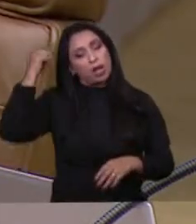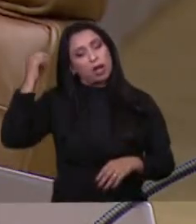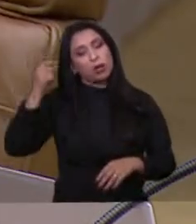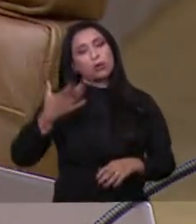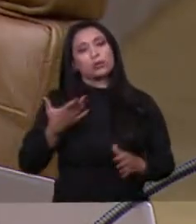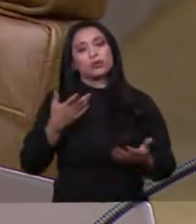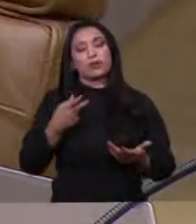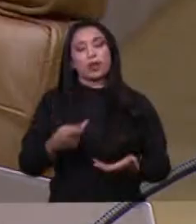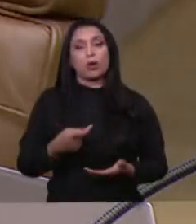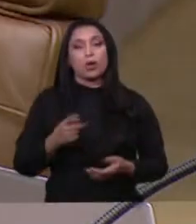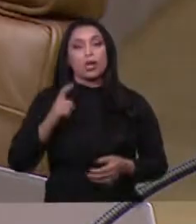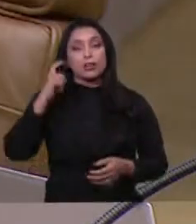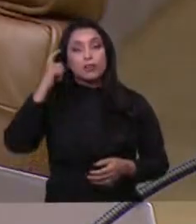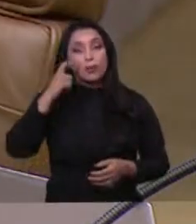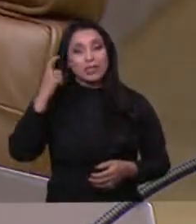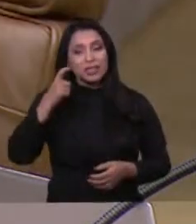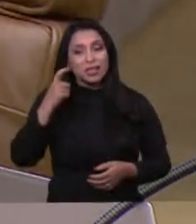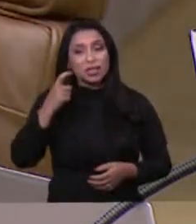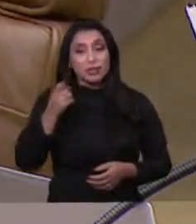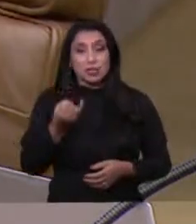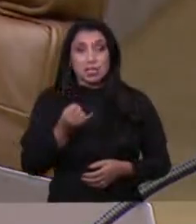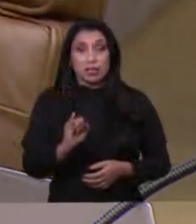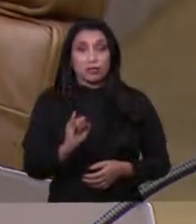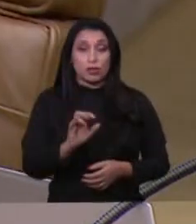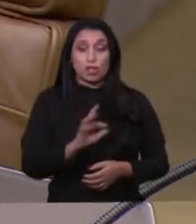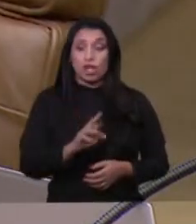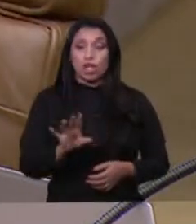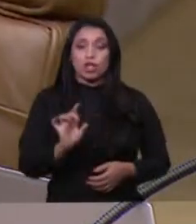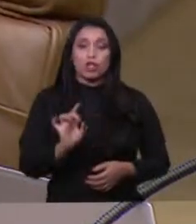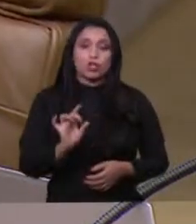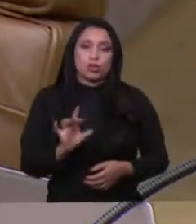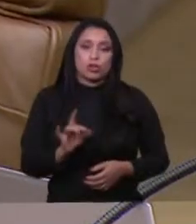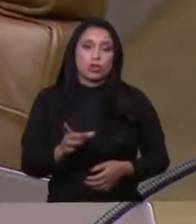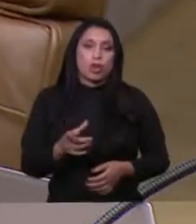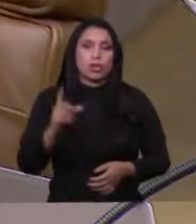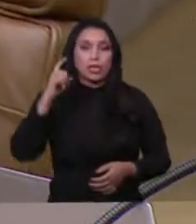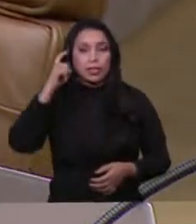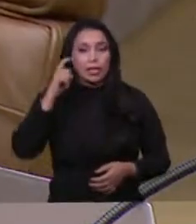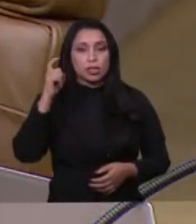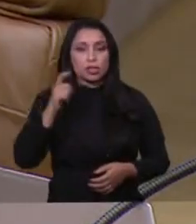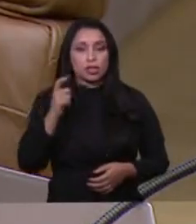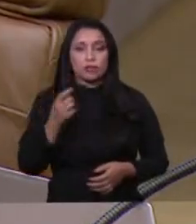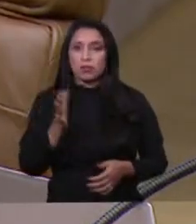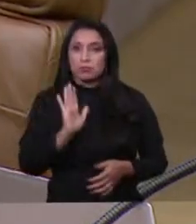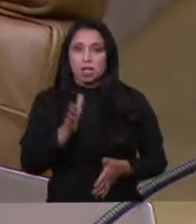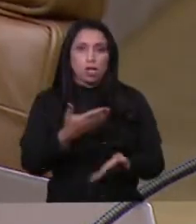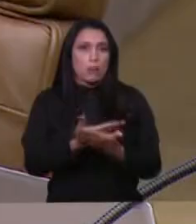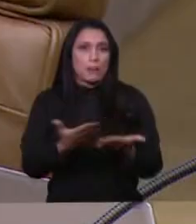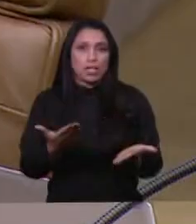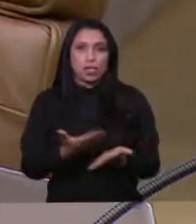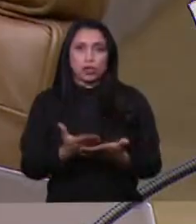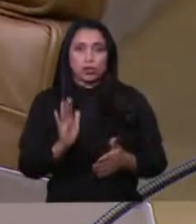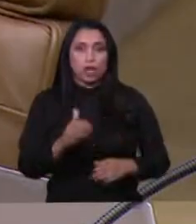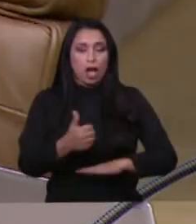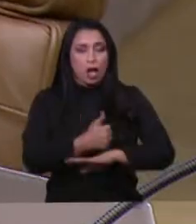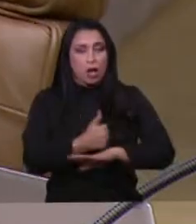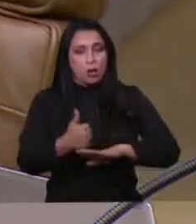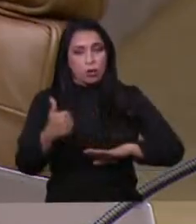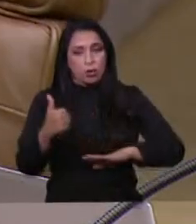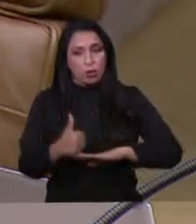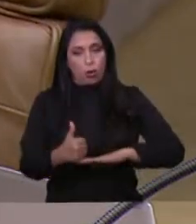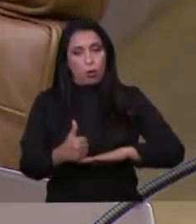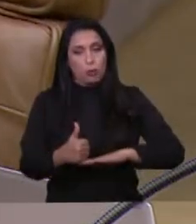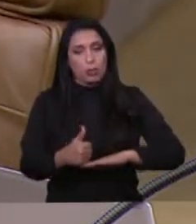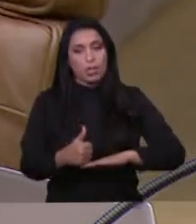que se não for só uma tentativa, de nada vai se falar em direito. O golpista, o ditador, a primeira coisa